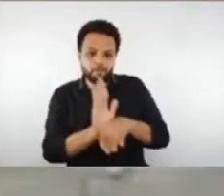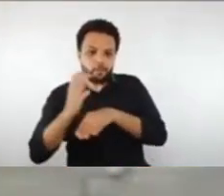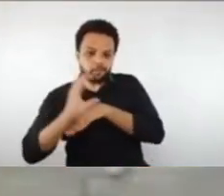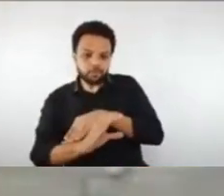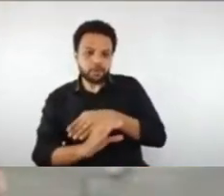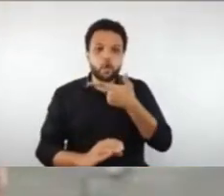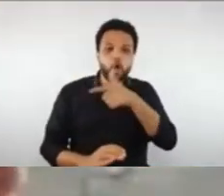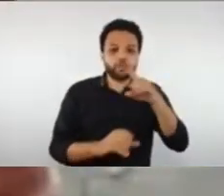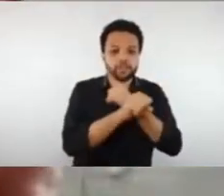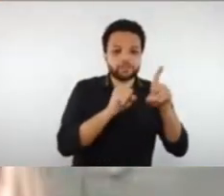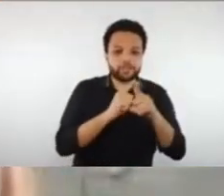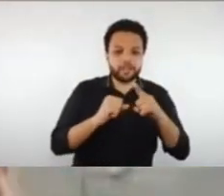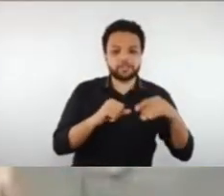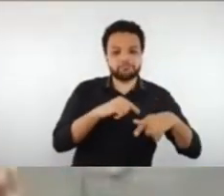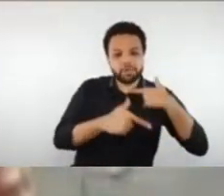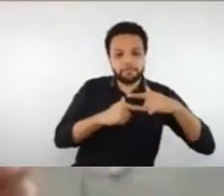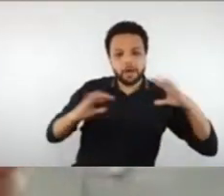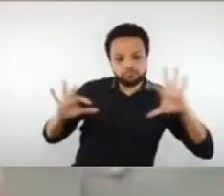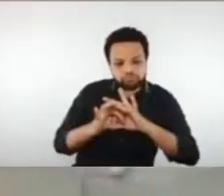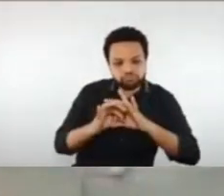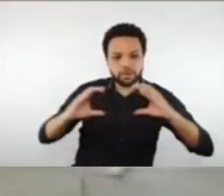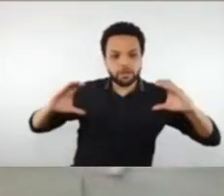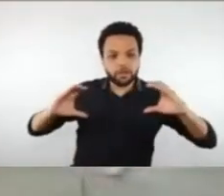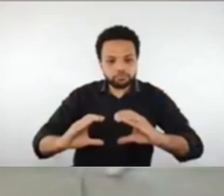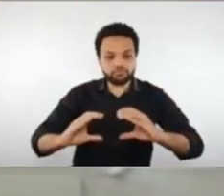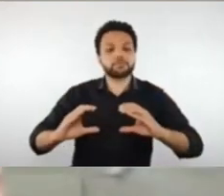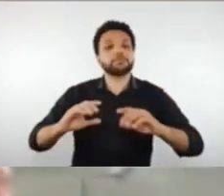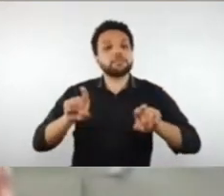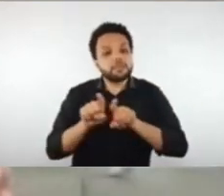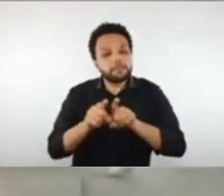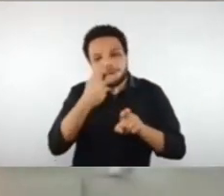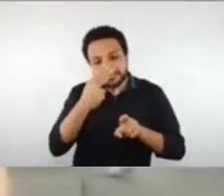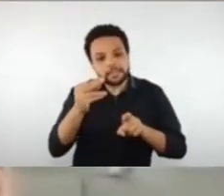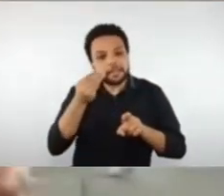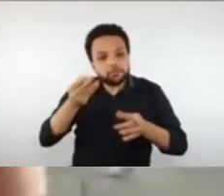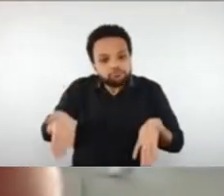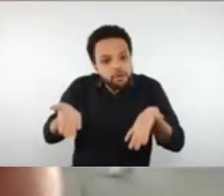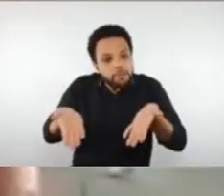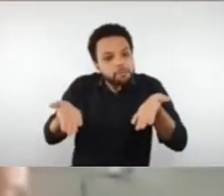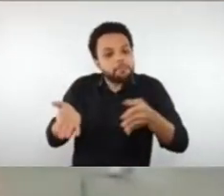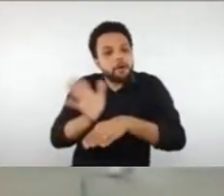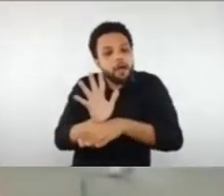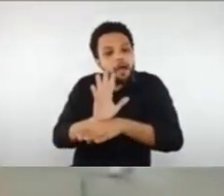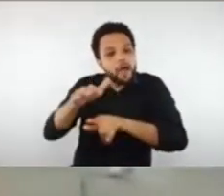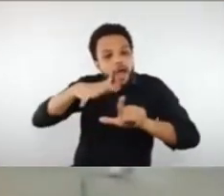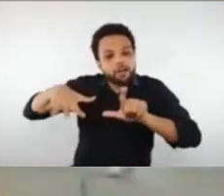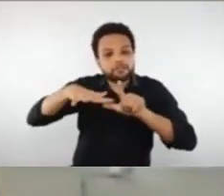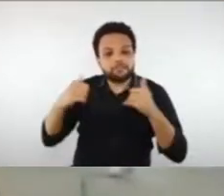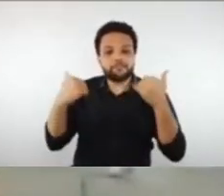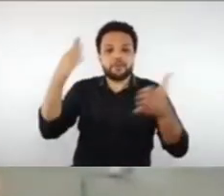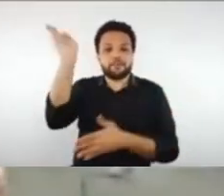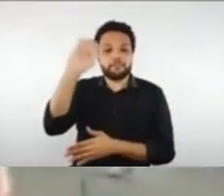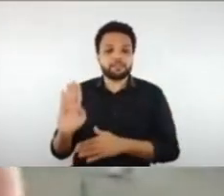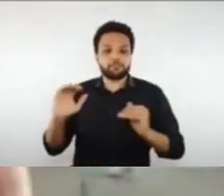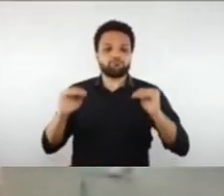trabalhando juntos para elevar o perfil e a visibilidade do produto audiovisual brasileiro no exterior. Por exemplo, podemos